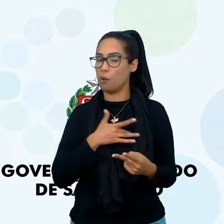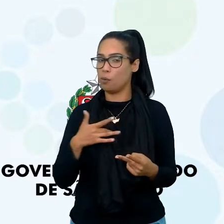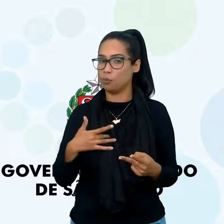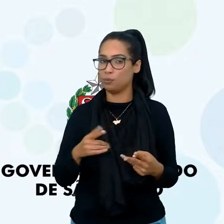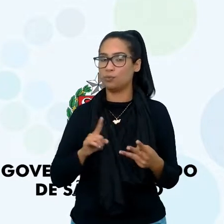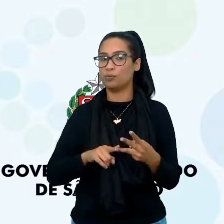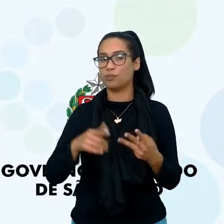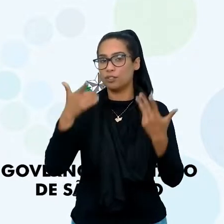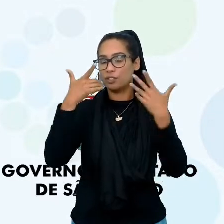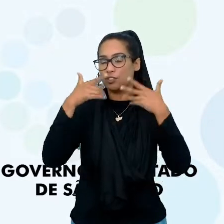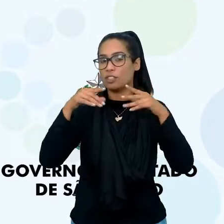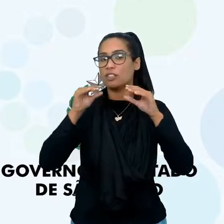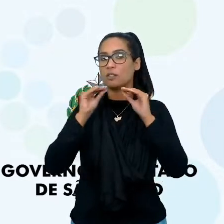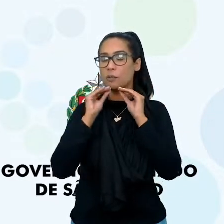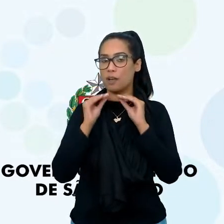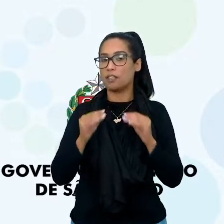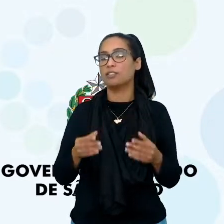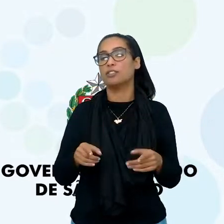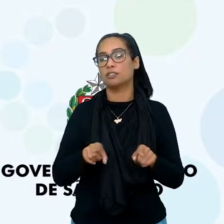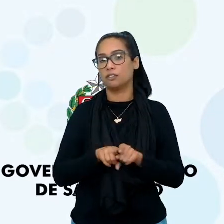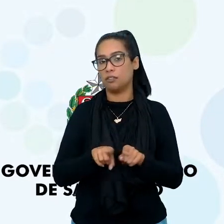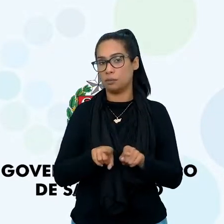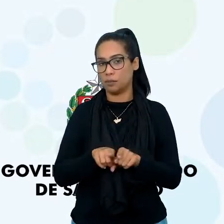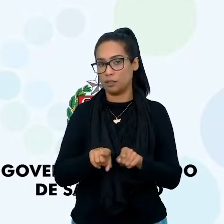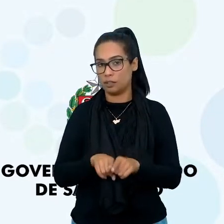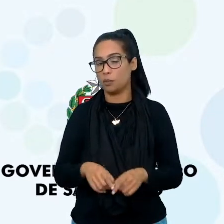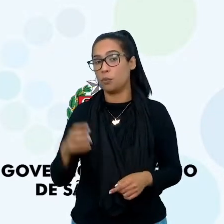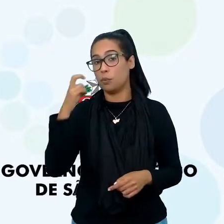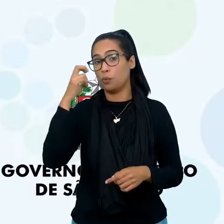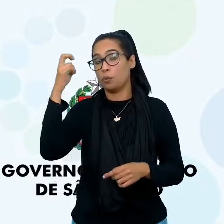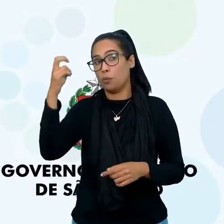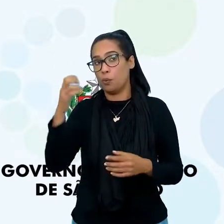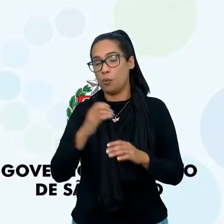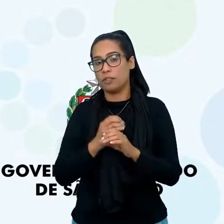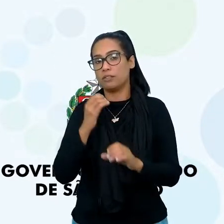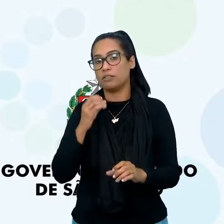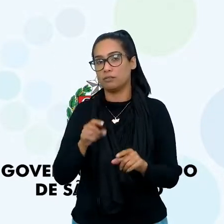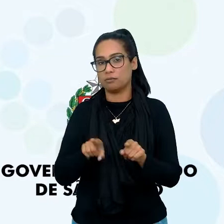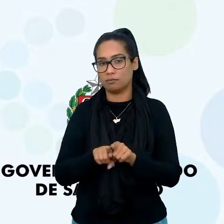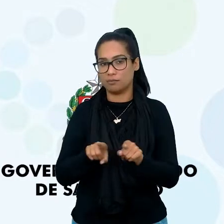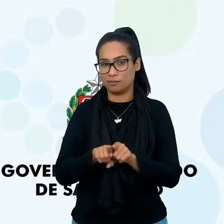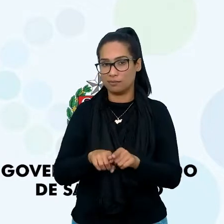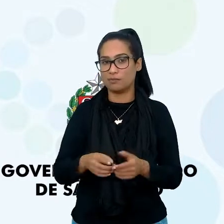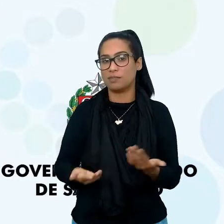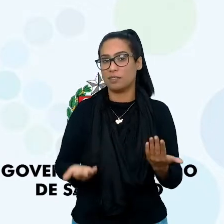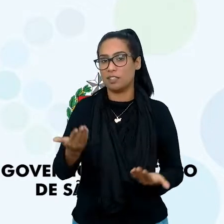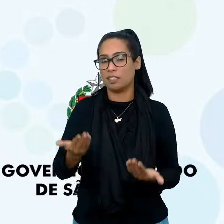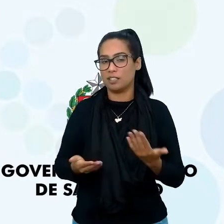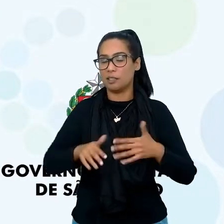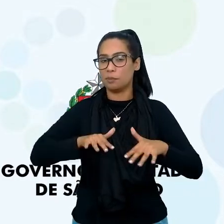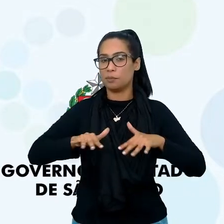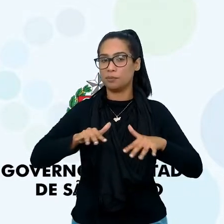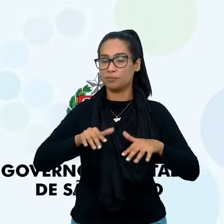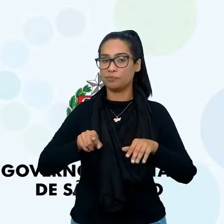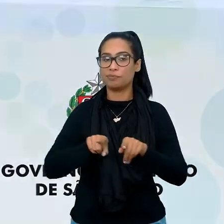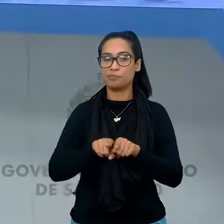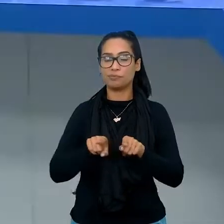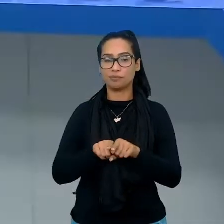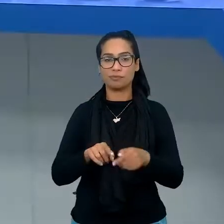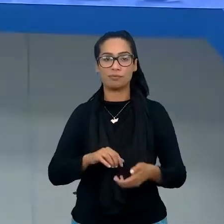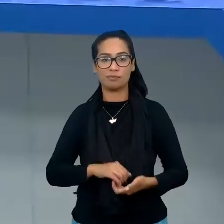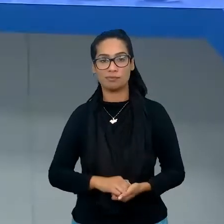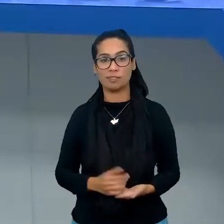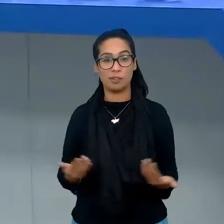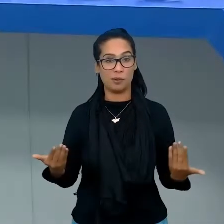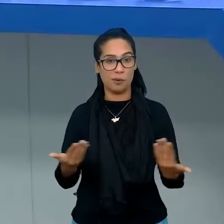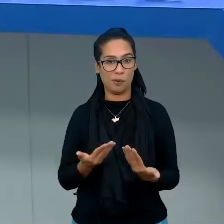unidade curricular é corpos em movimento, cultura e ciências e o componente equilíbrio em movimento. E para brilhantar a